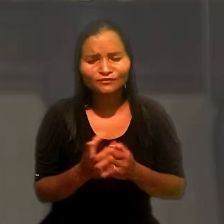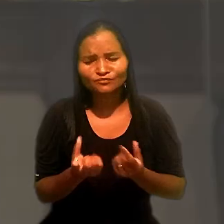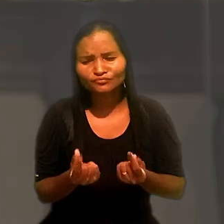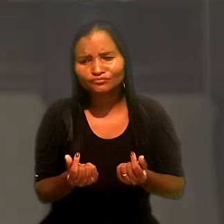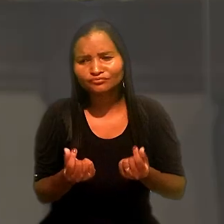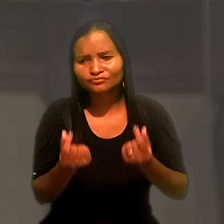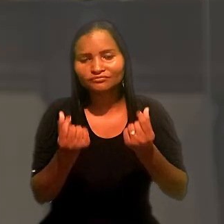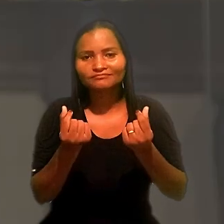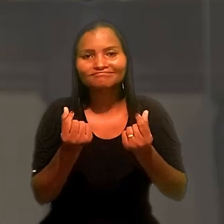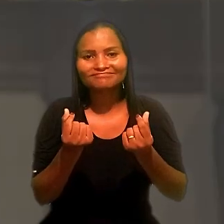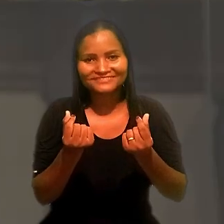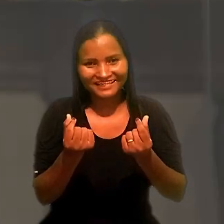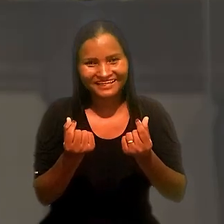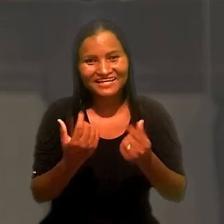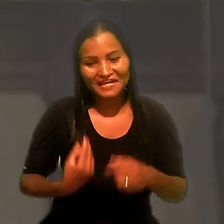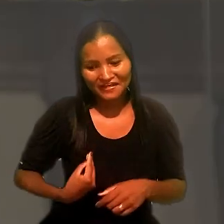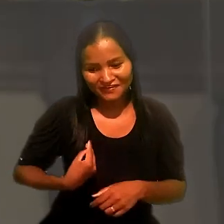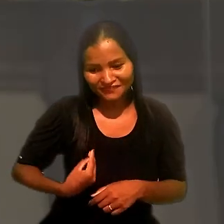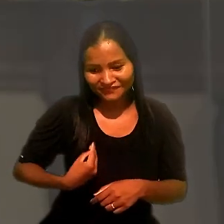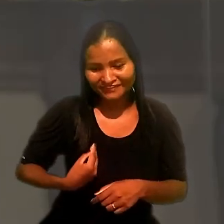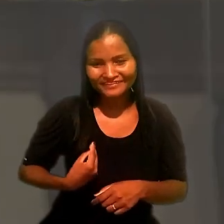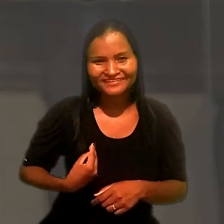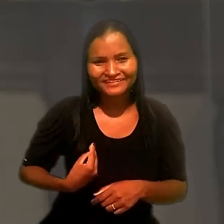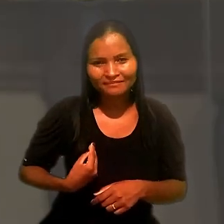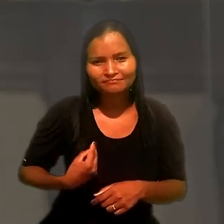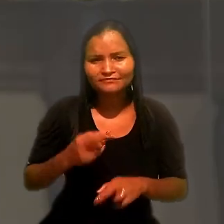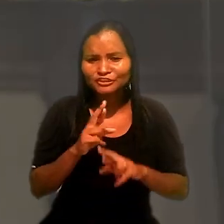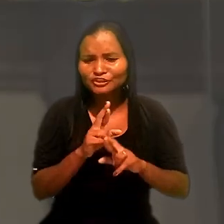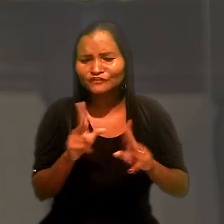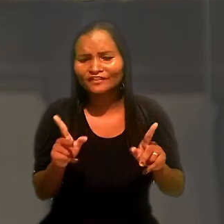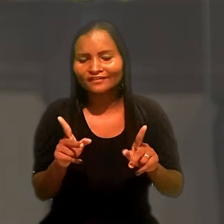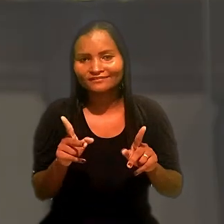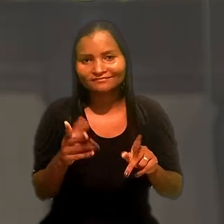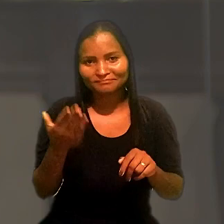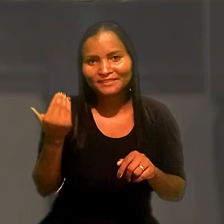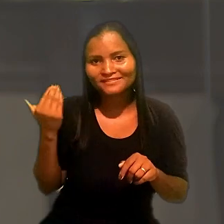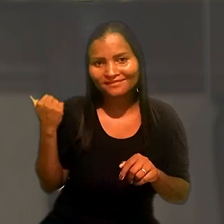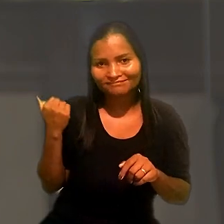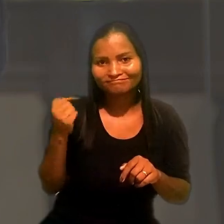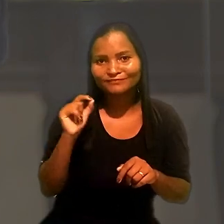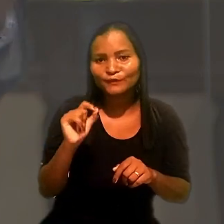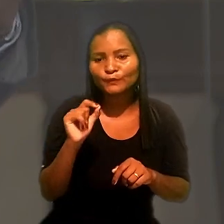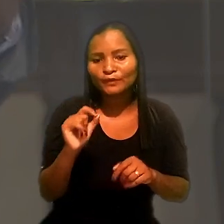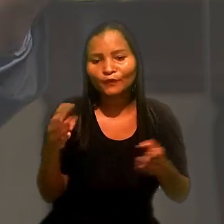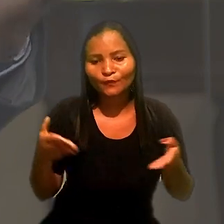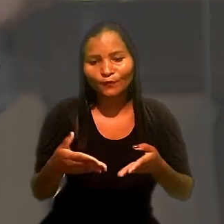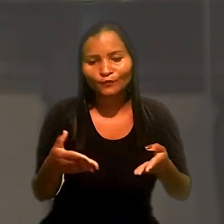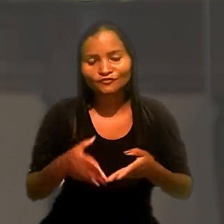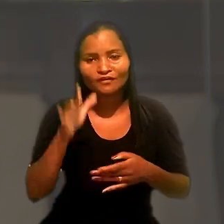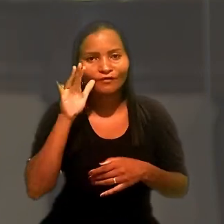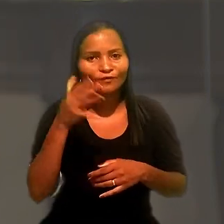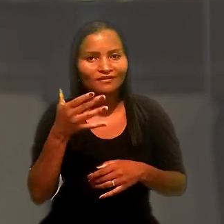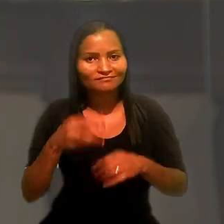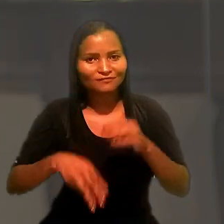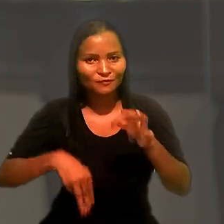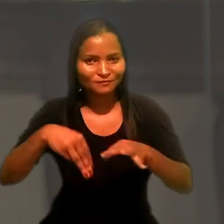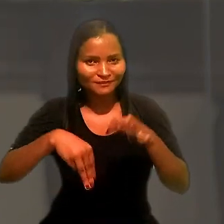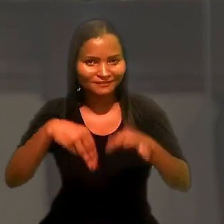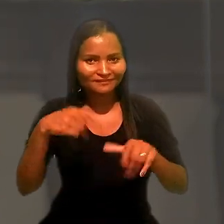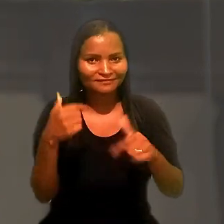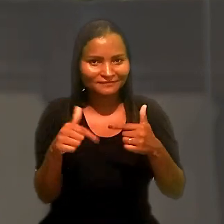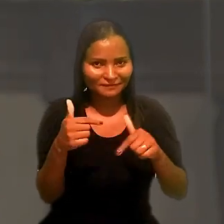Foi muito rico. A vida era bem diferente, né? Do que hoje acontece com os